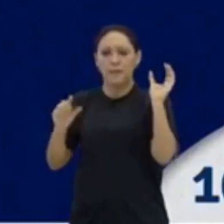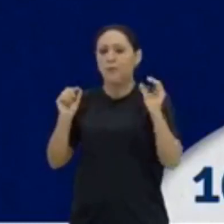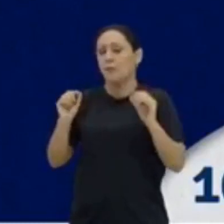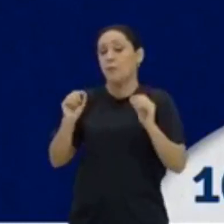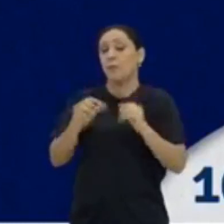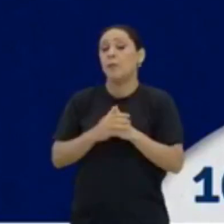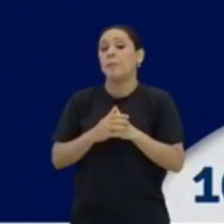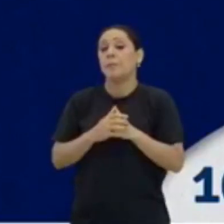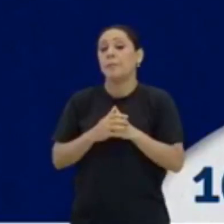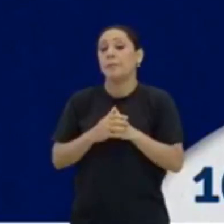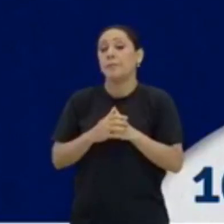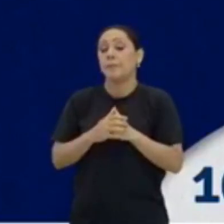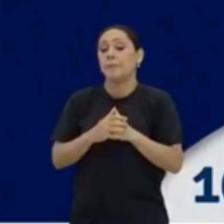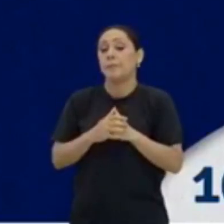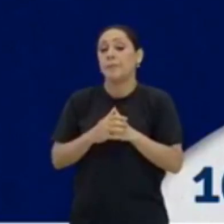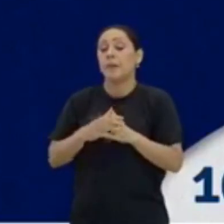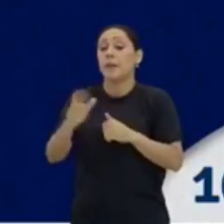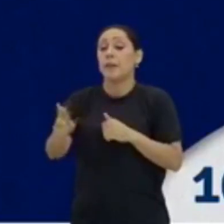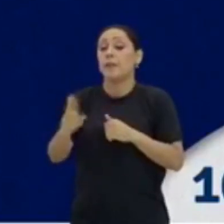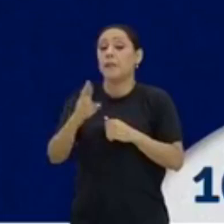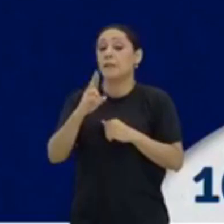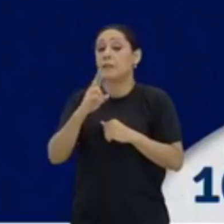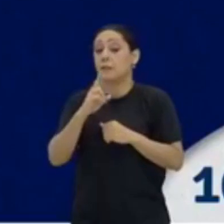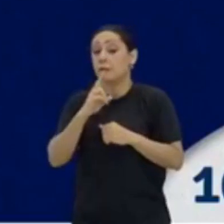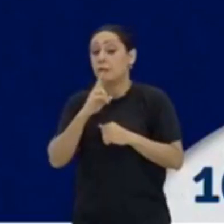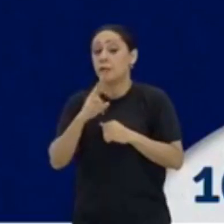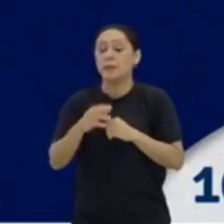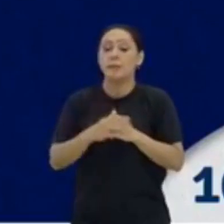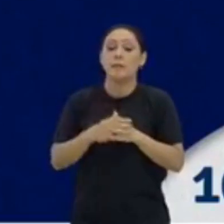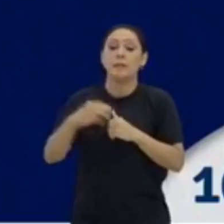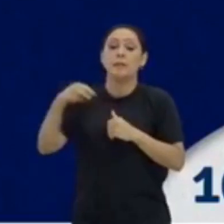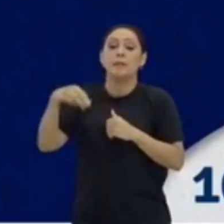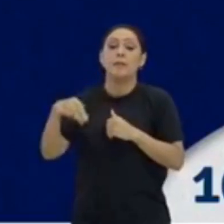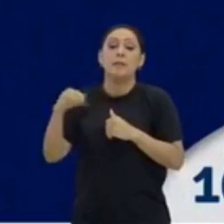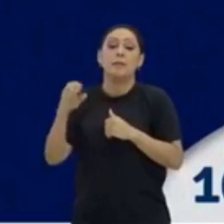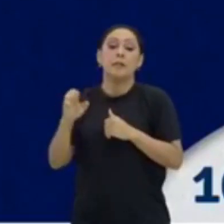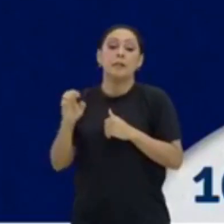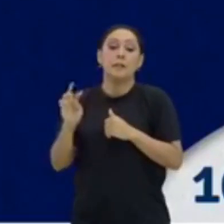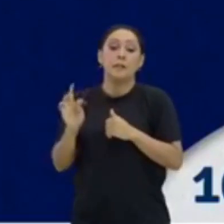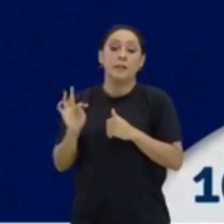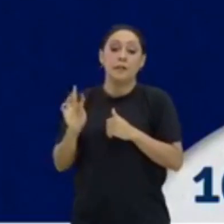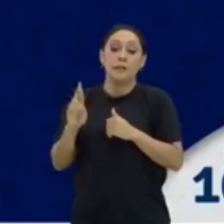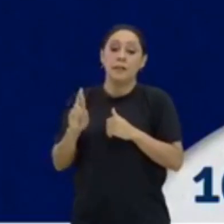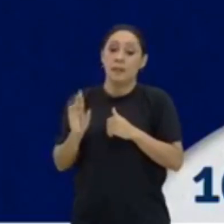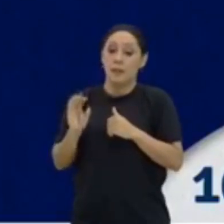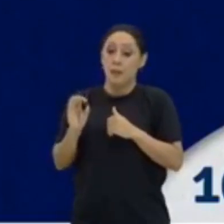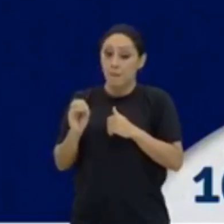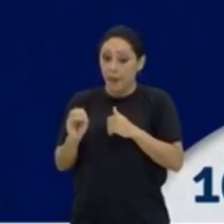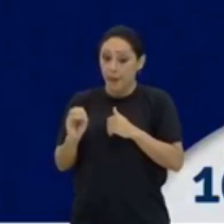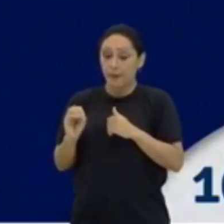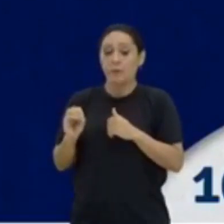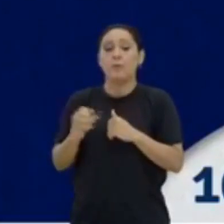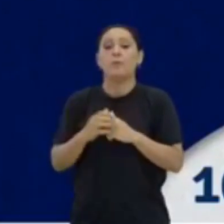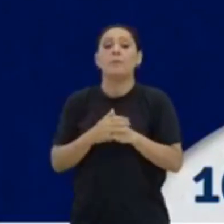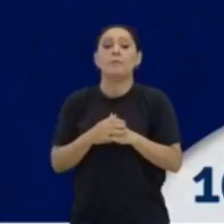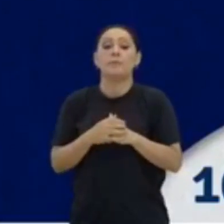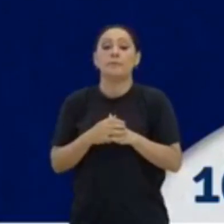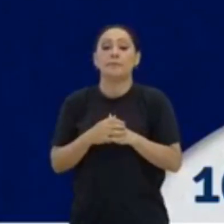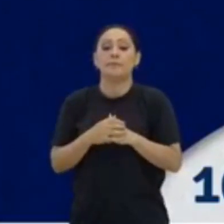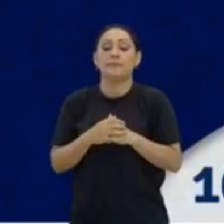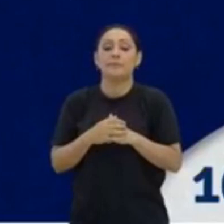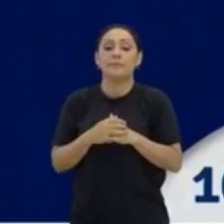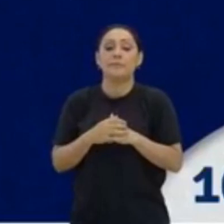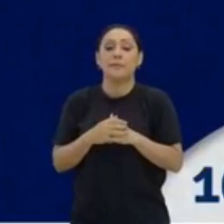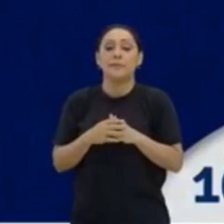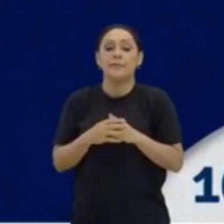o... Estou respondendo aí, né, Fernando? Eu vou acostumar, eu vou acostumar. Estou respondendo já, olha, bom jardim, já respondeu o metro. Oh, muito quilômetro bem. Quilômetro